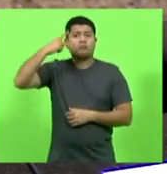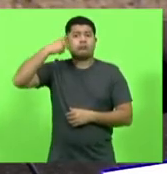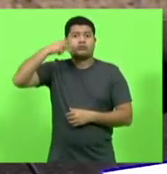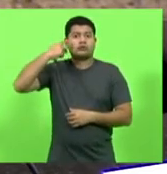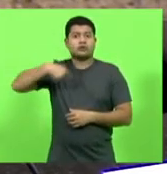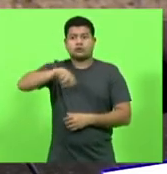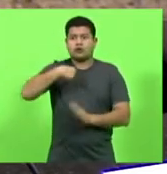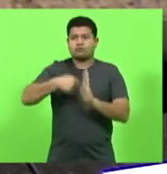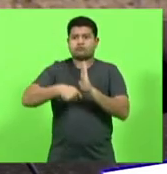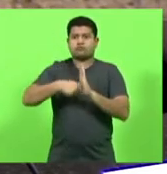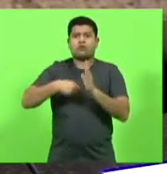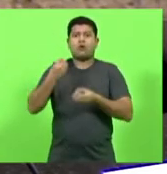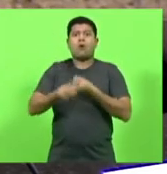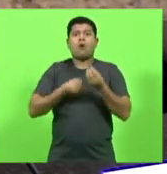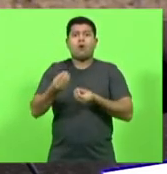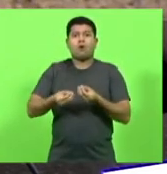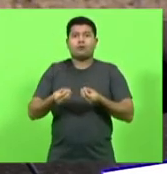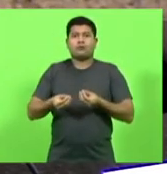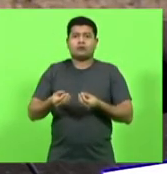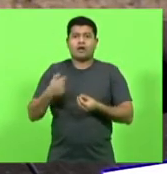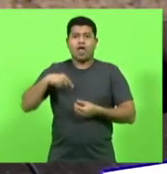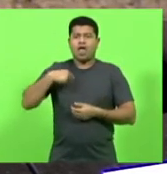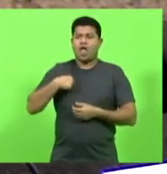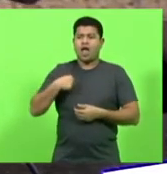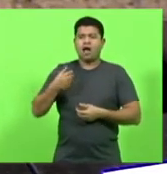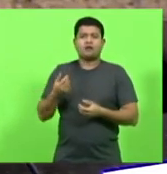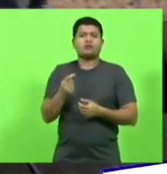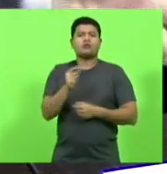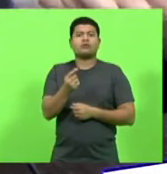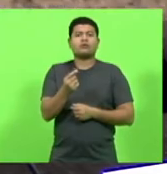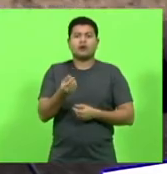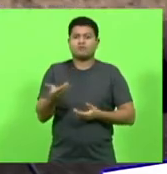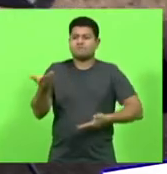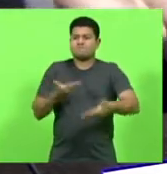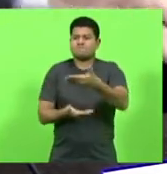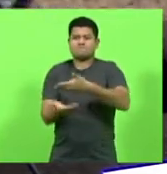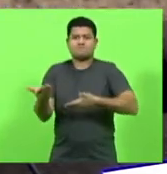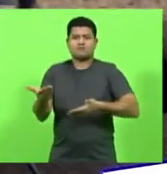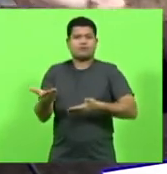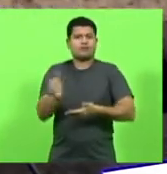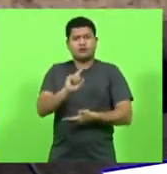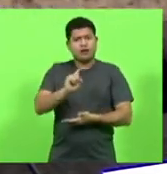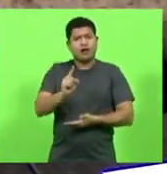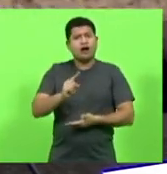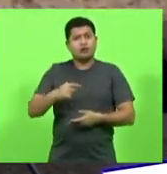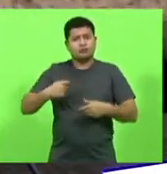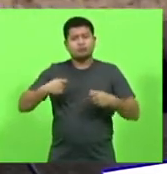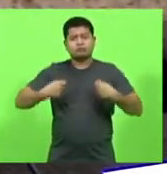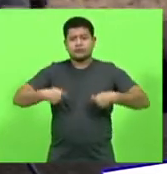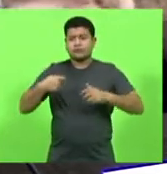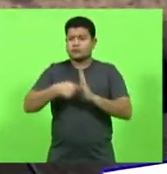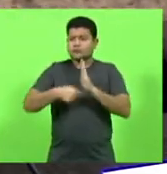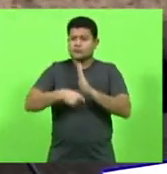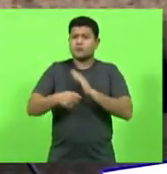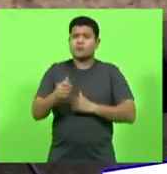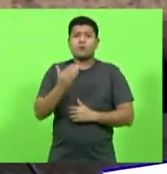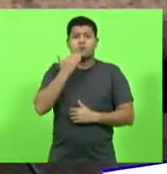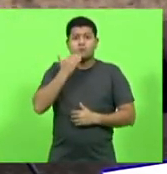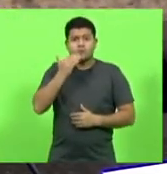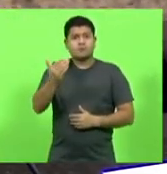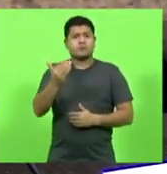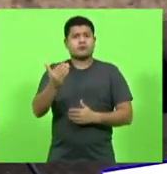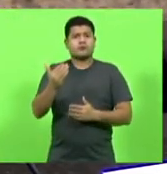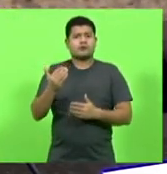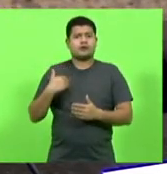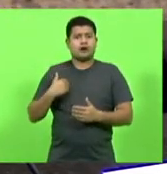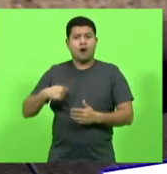luta não com favores, a gente precisa lutar com demandas, dizendo, levantando a voz e falando,